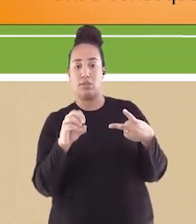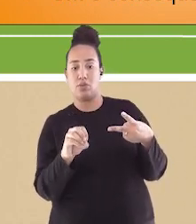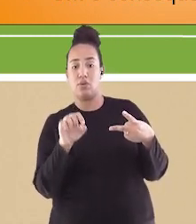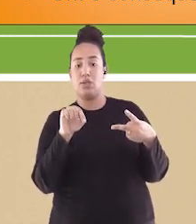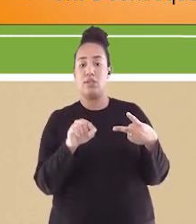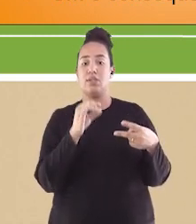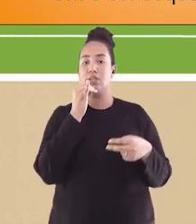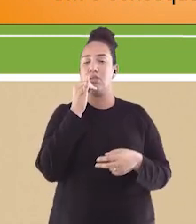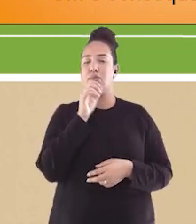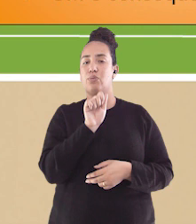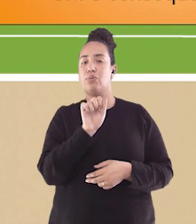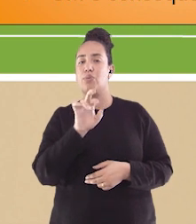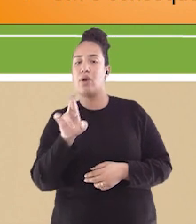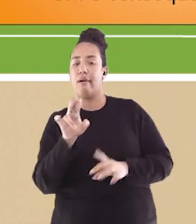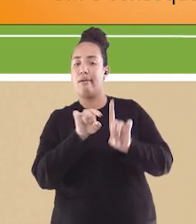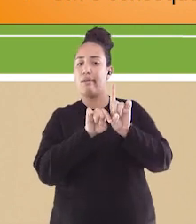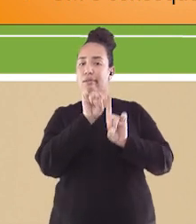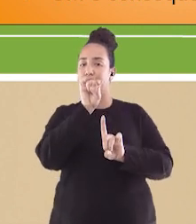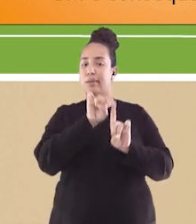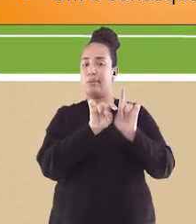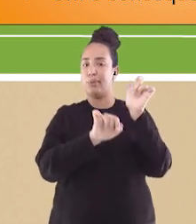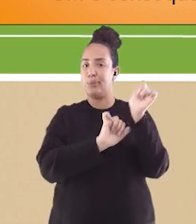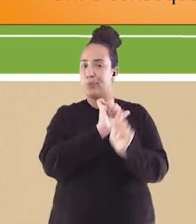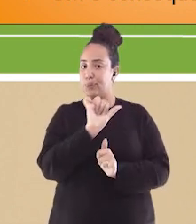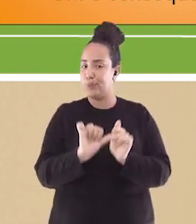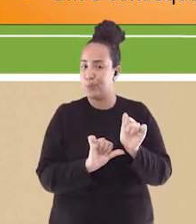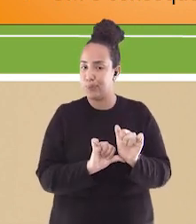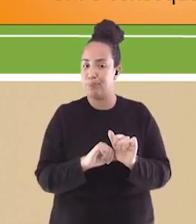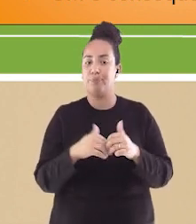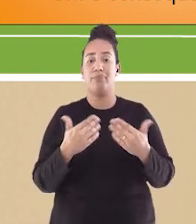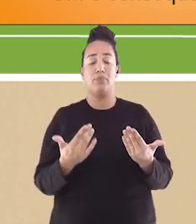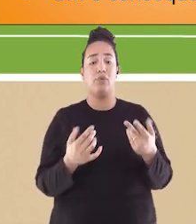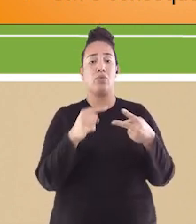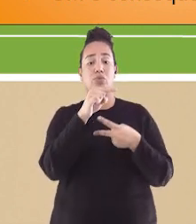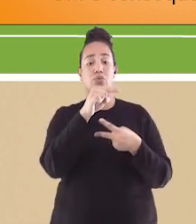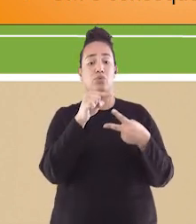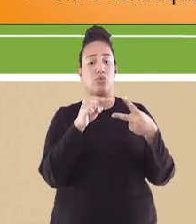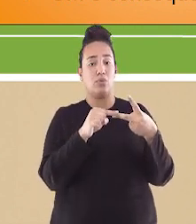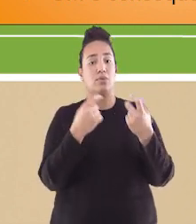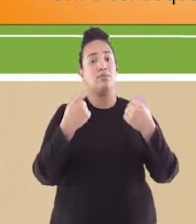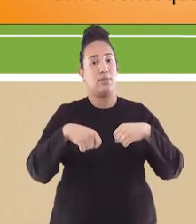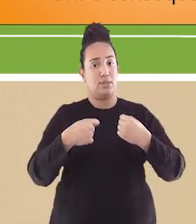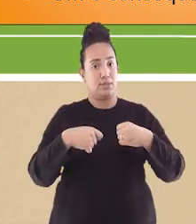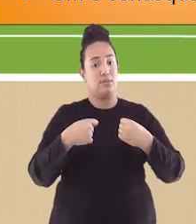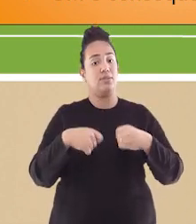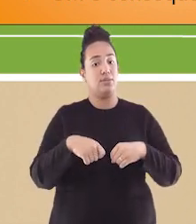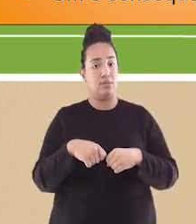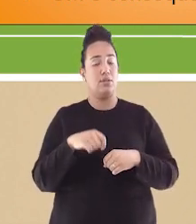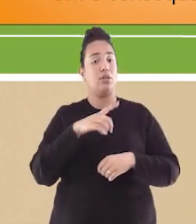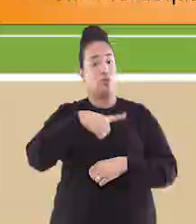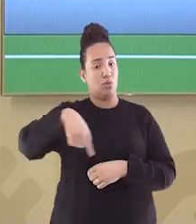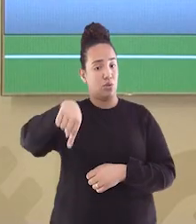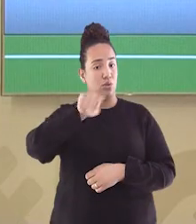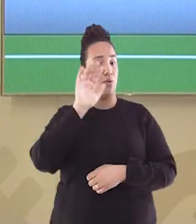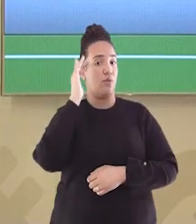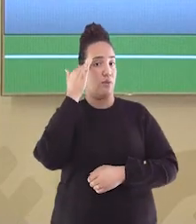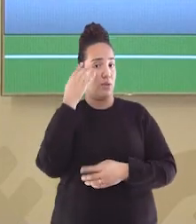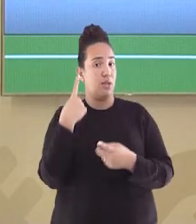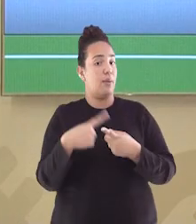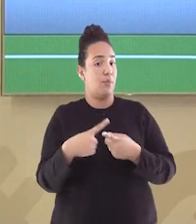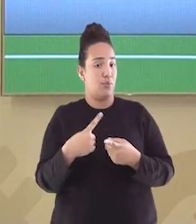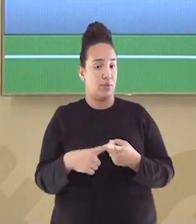ar, por sua mudança de temperatura. Nesse caso, um ocorre em função do outro e a gente já vai entender o porquê.